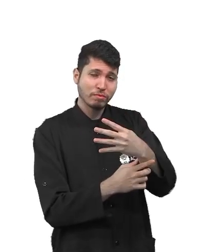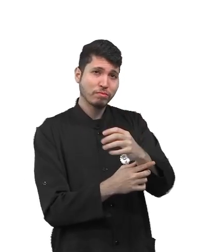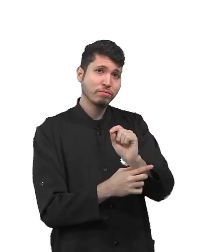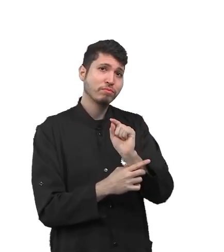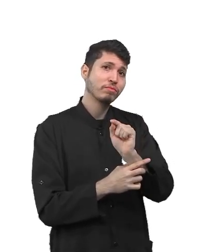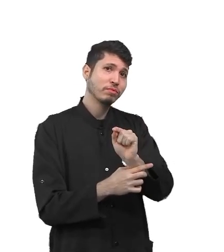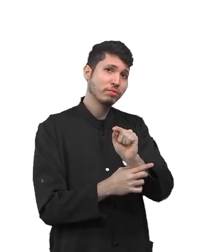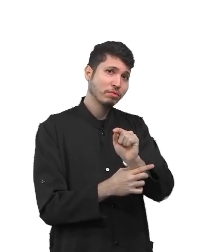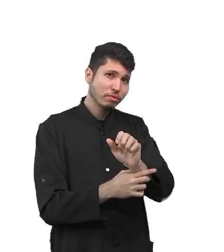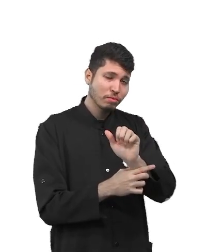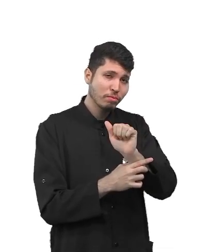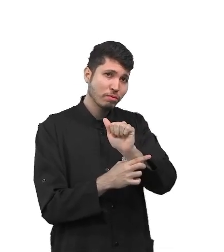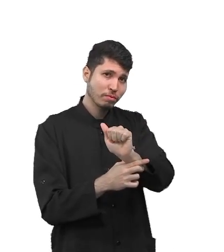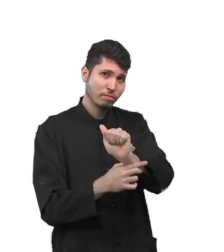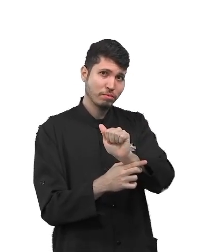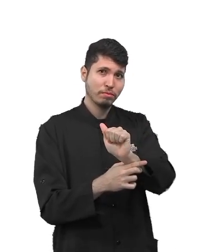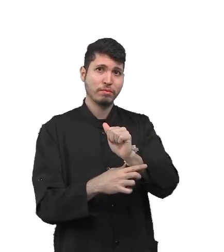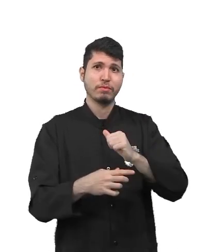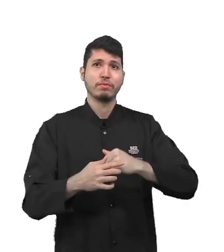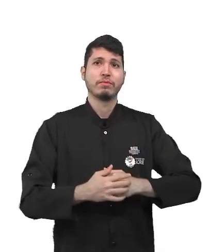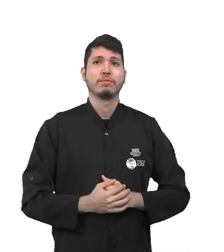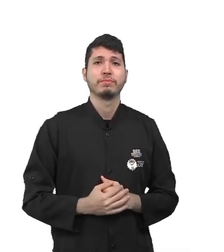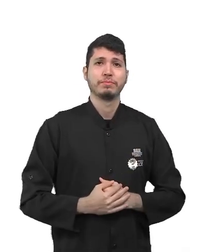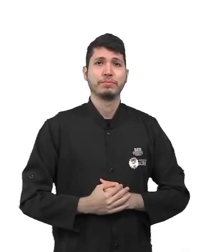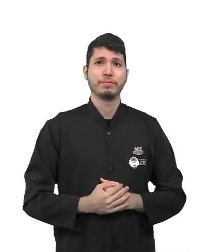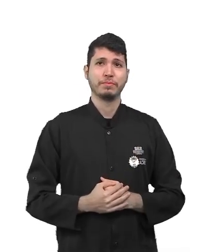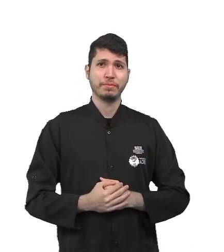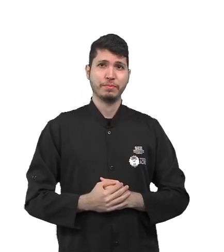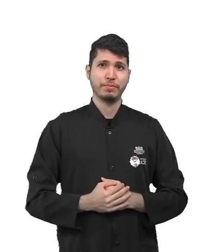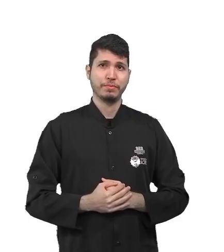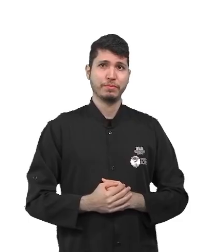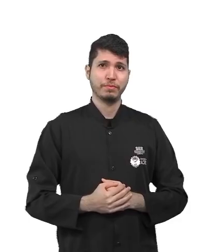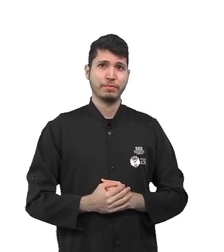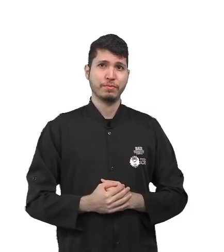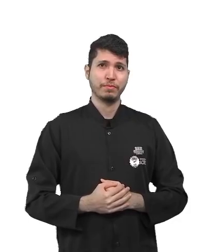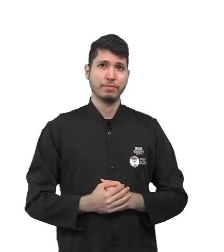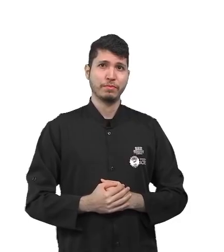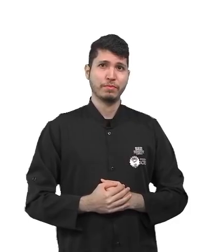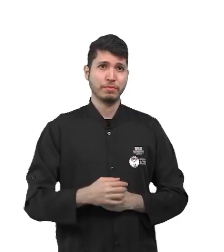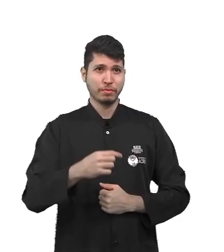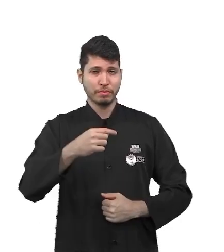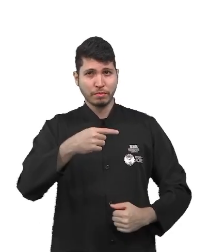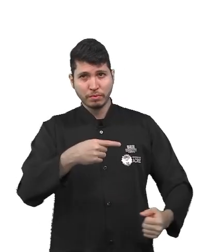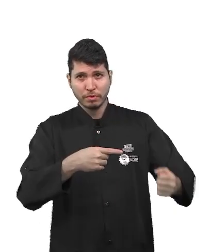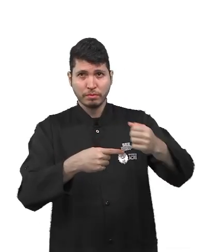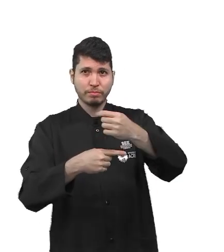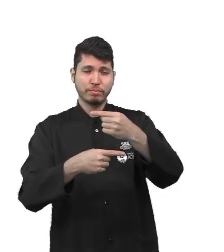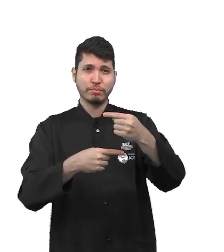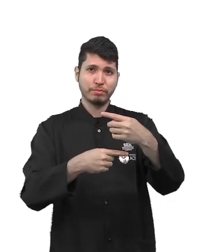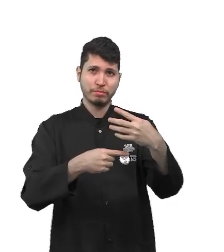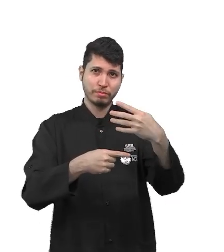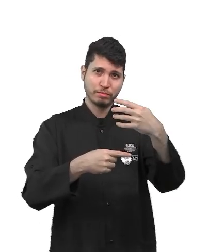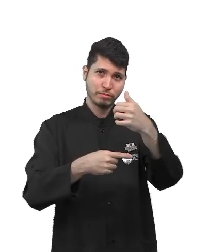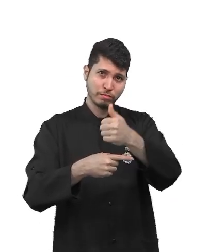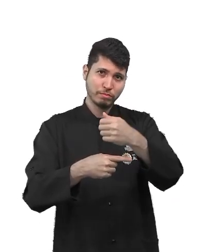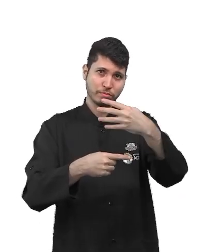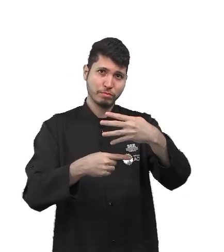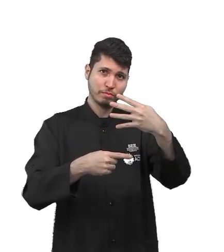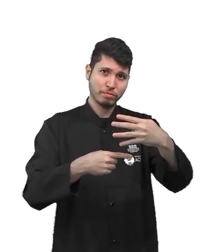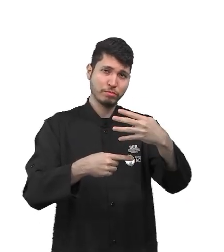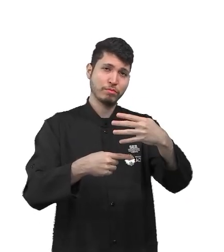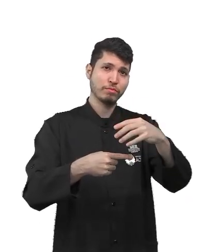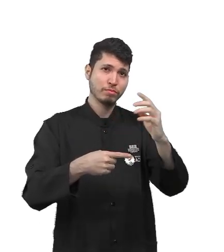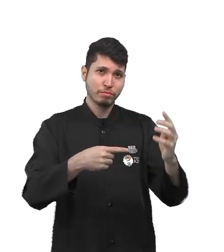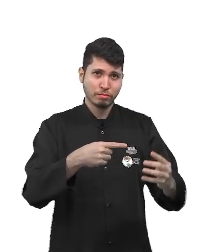1, substitui menos 1 de novo. Aí eu vou obter o quê? Ó? Eu vou obter 144 dividido por 4. Você vai ter aqui menos com menos vai dar